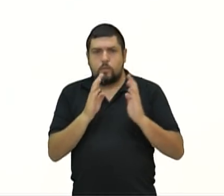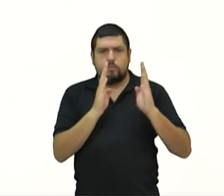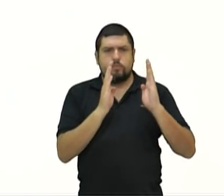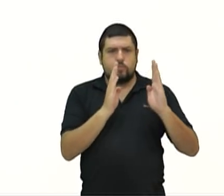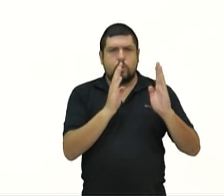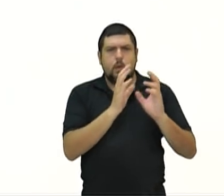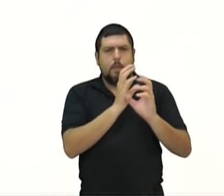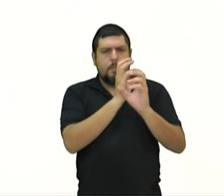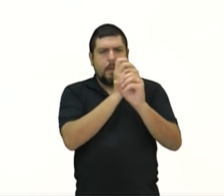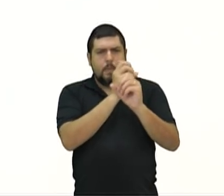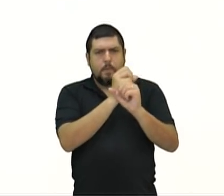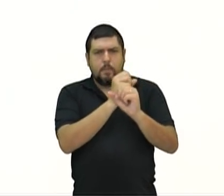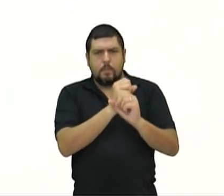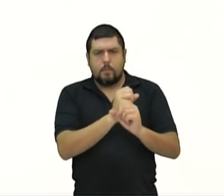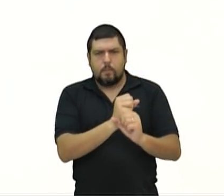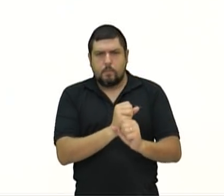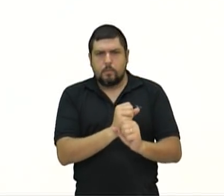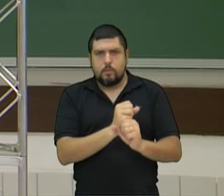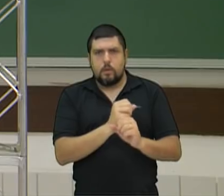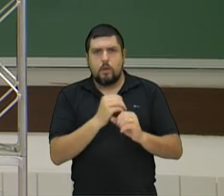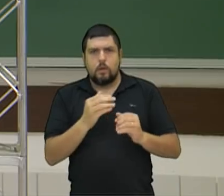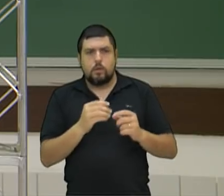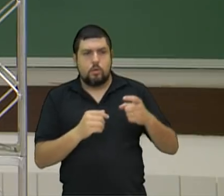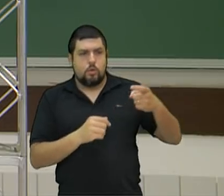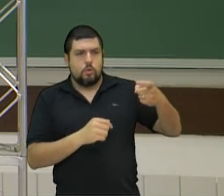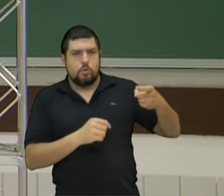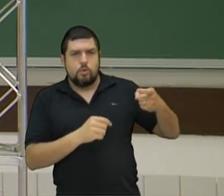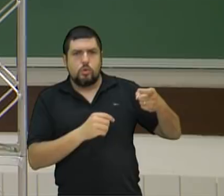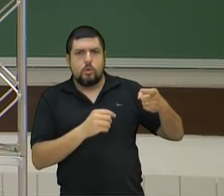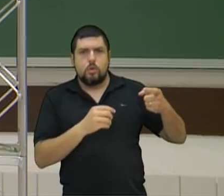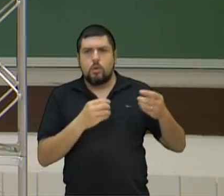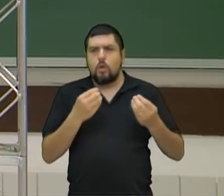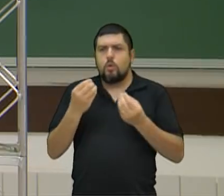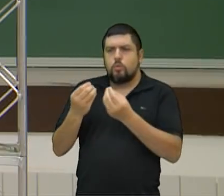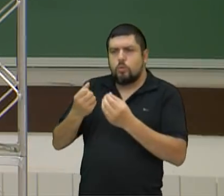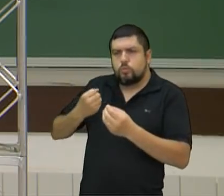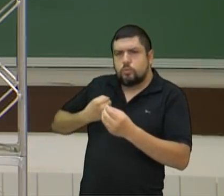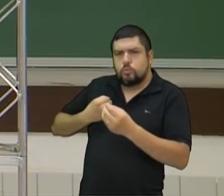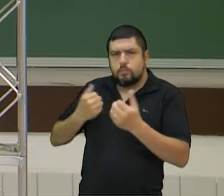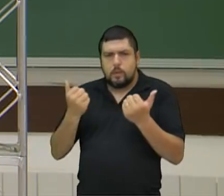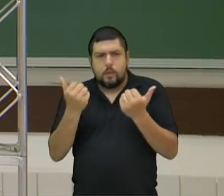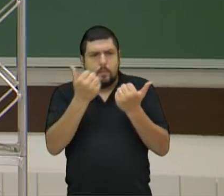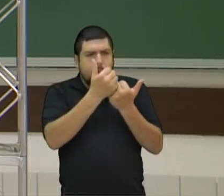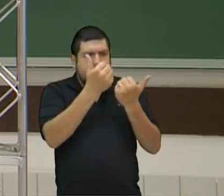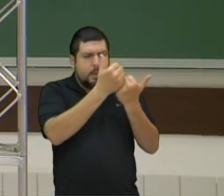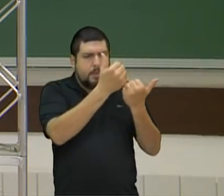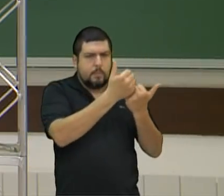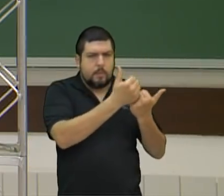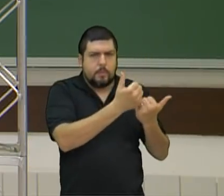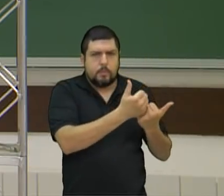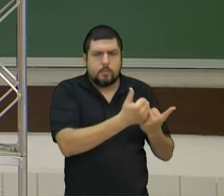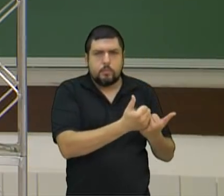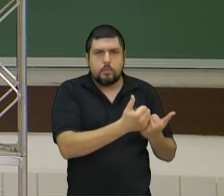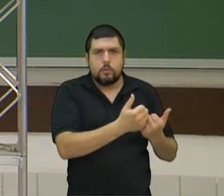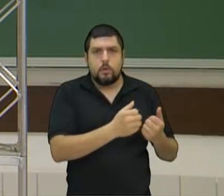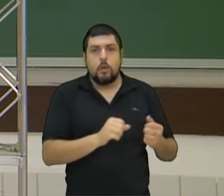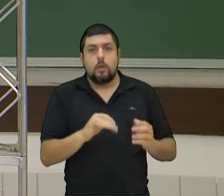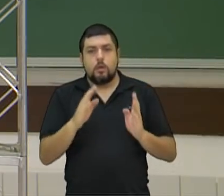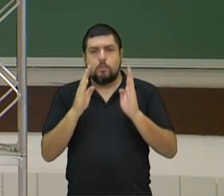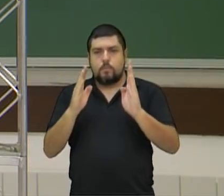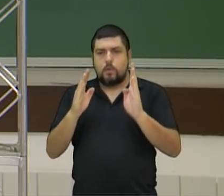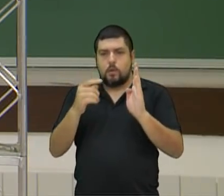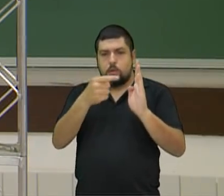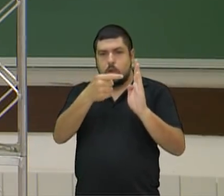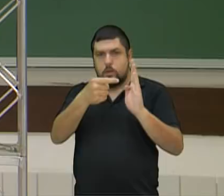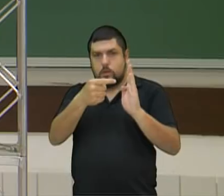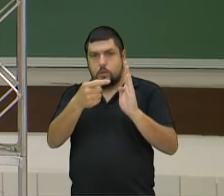Como que foi isso? Eu coloquei módulo de f de x mais 1 é ele, se for positivo, menos ele se for negativo. Positivo